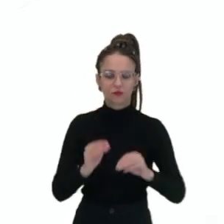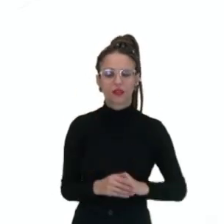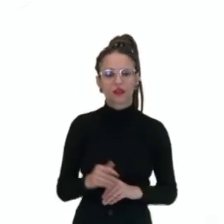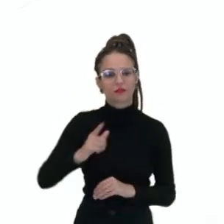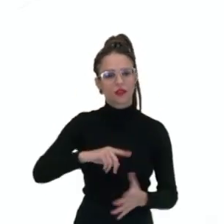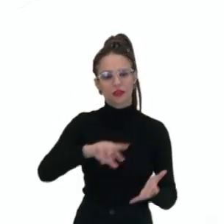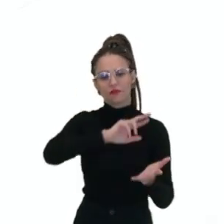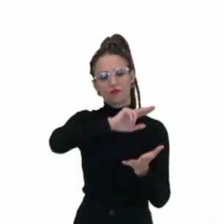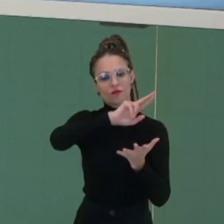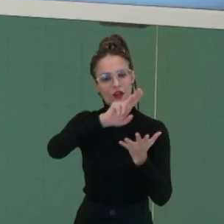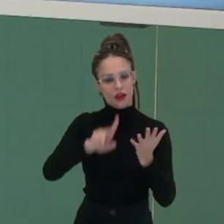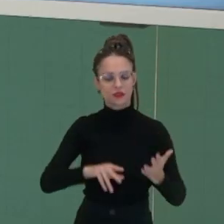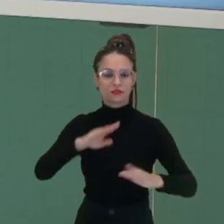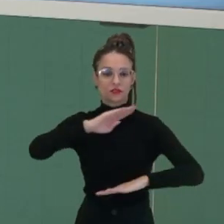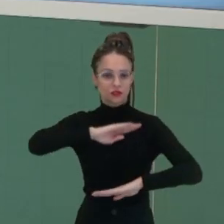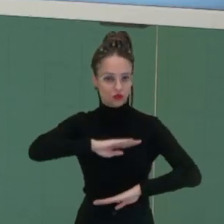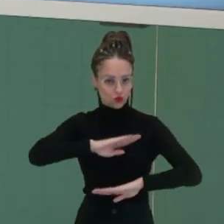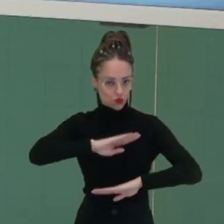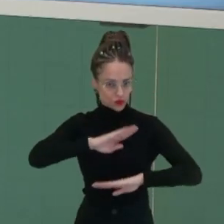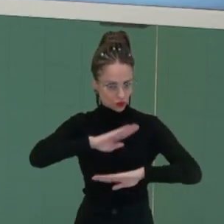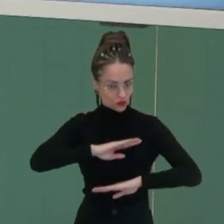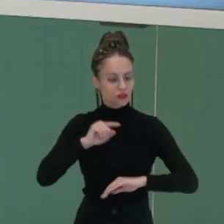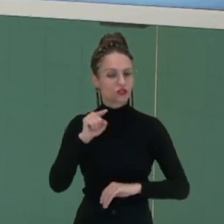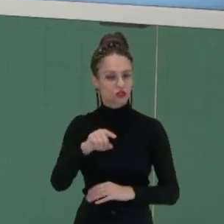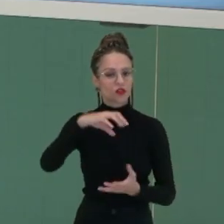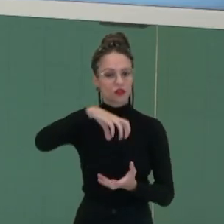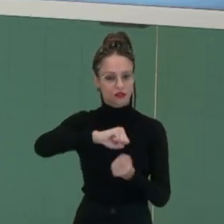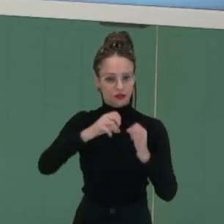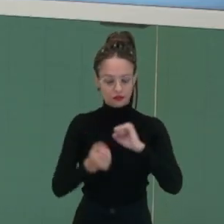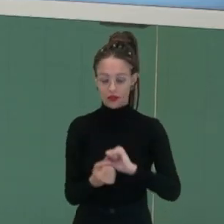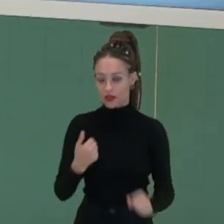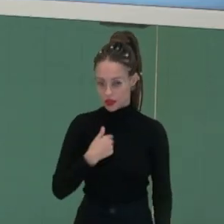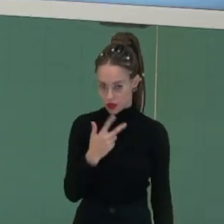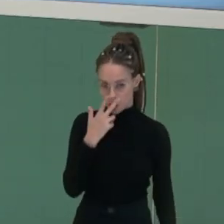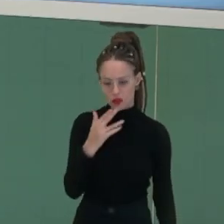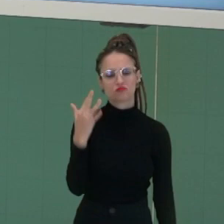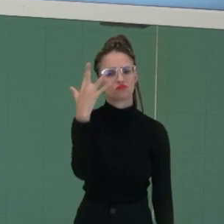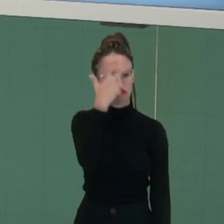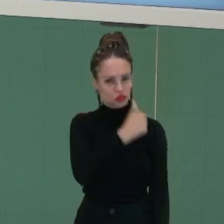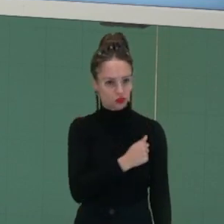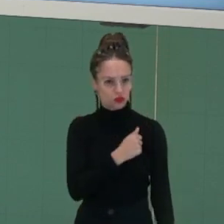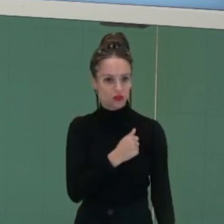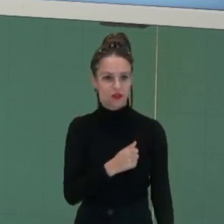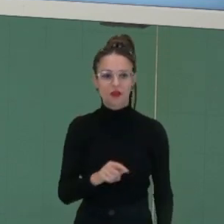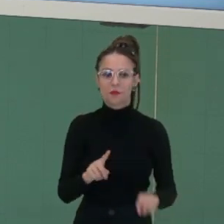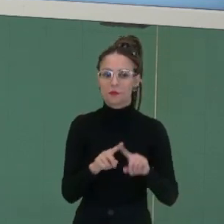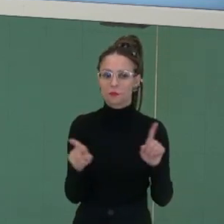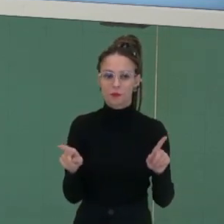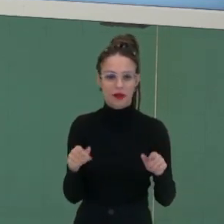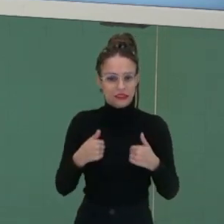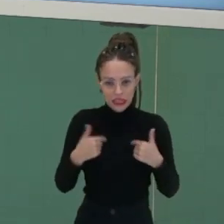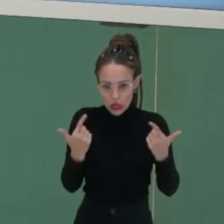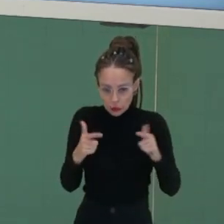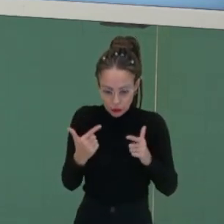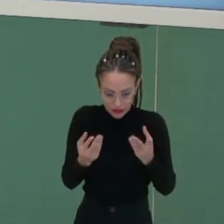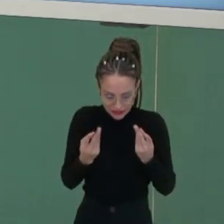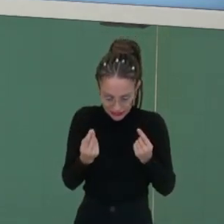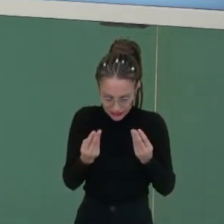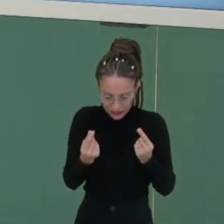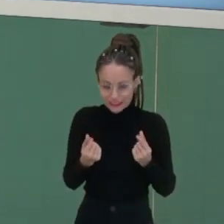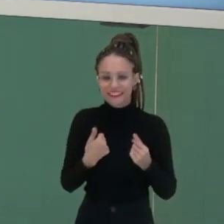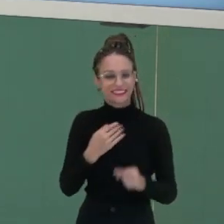N formas de situações de artesanato. Eu acho muito bonito, mas eu não tenho o dom, né,